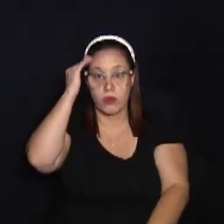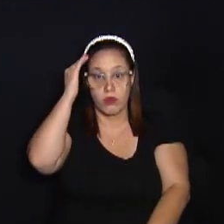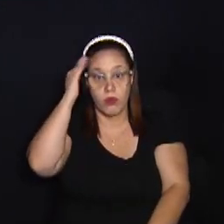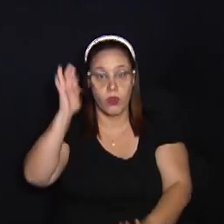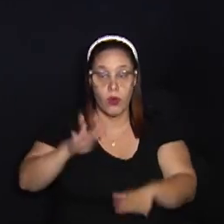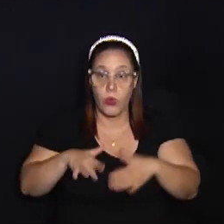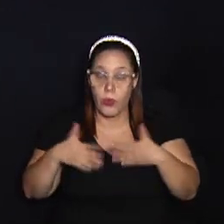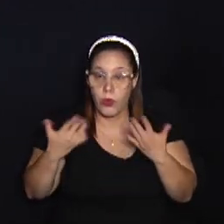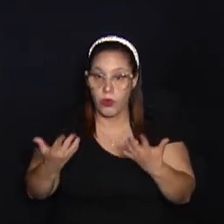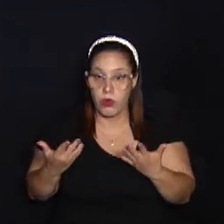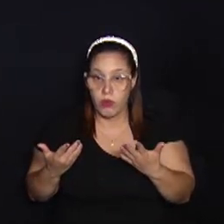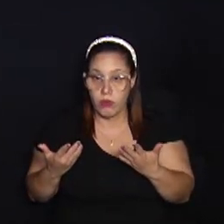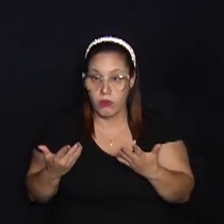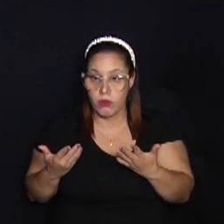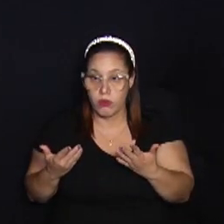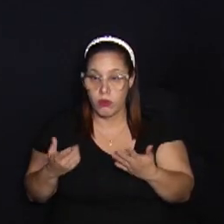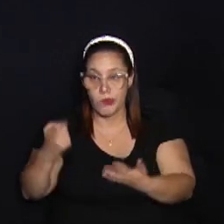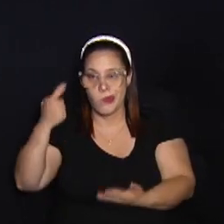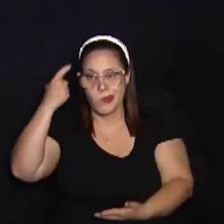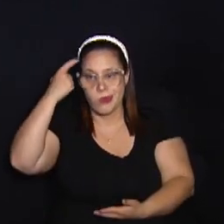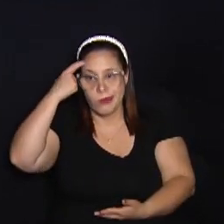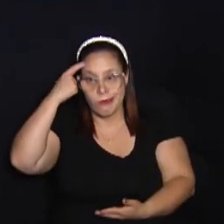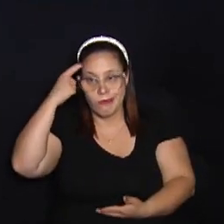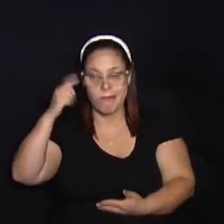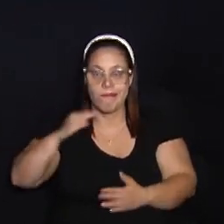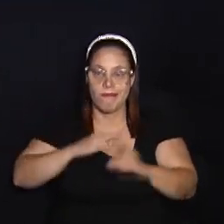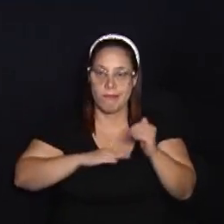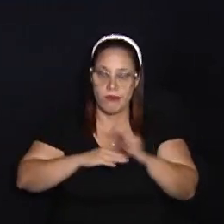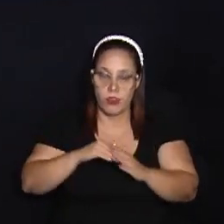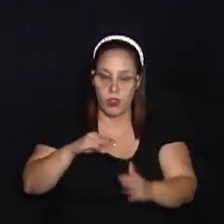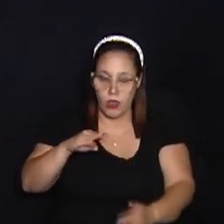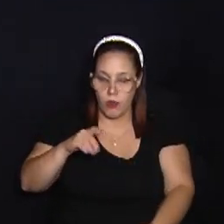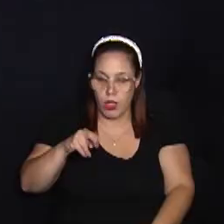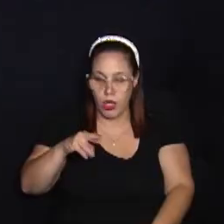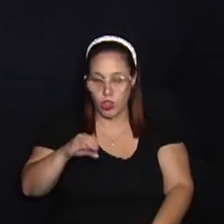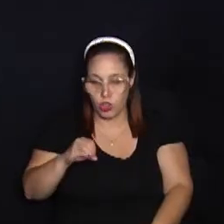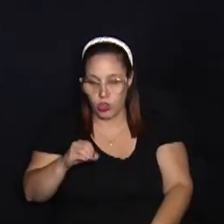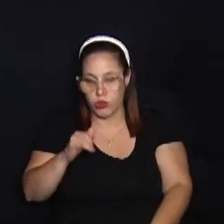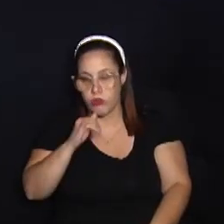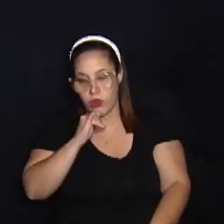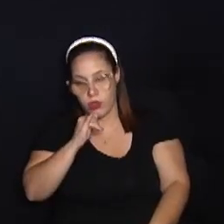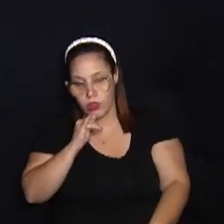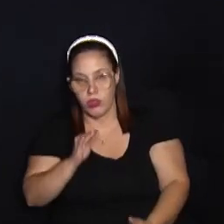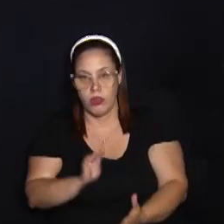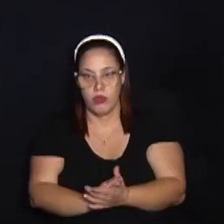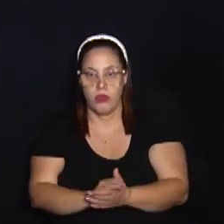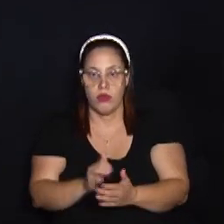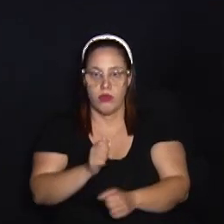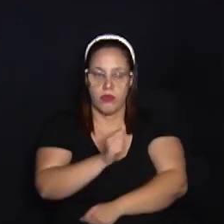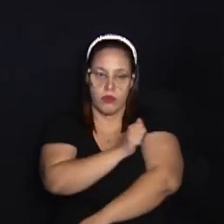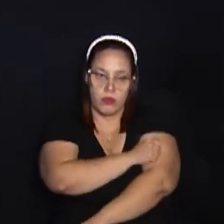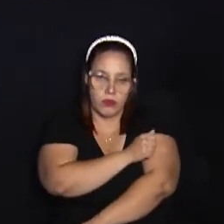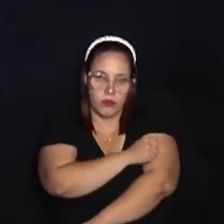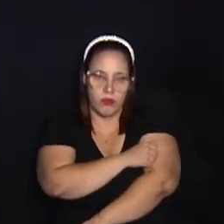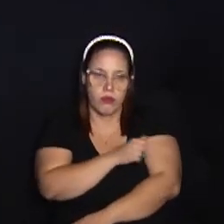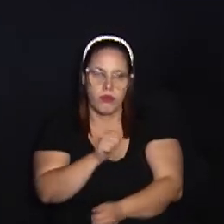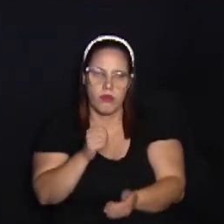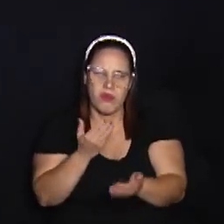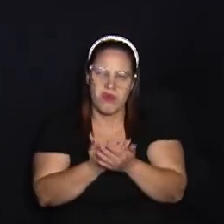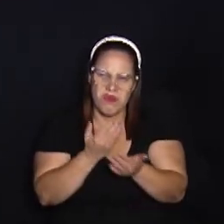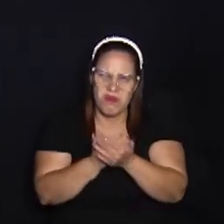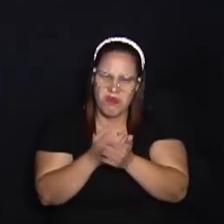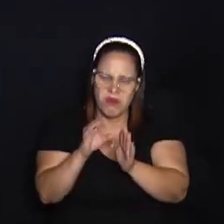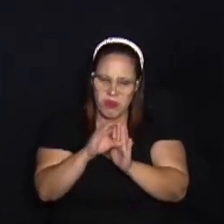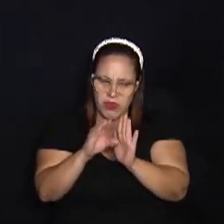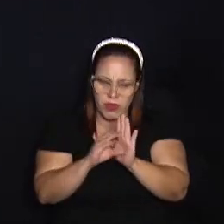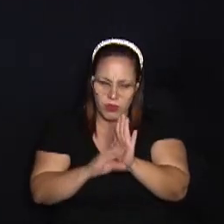entendendo quais são os grandes pensadores também da área, como o Benedito Abud, por exemplo, estudando um pouco desses